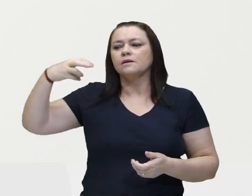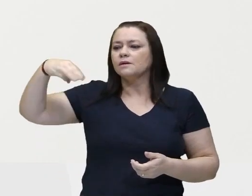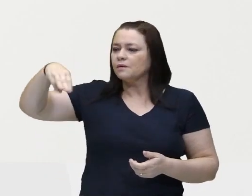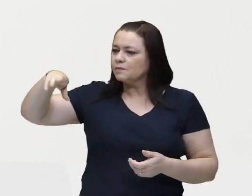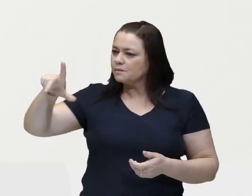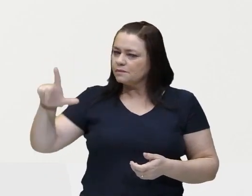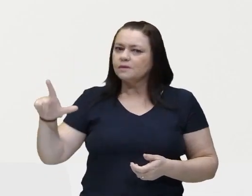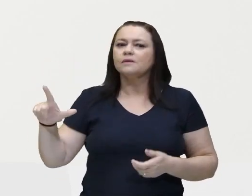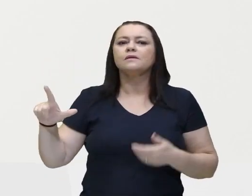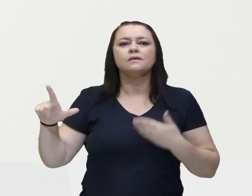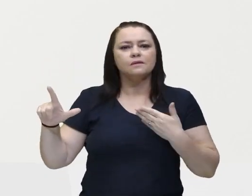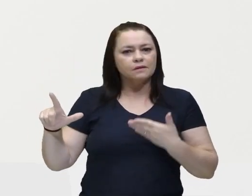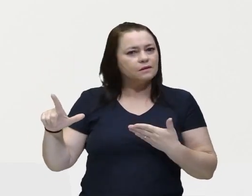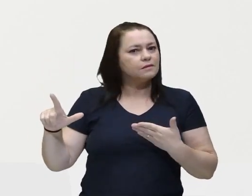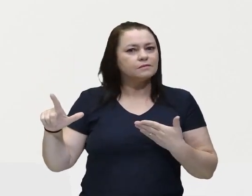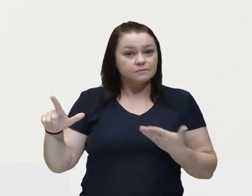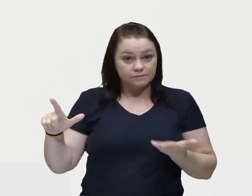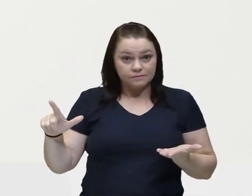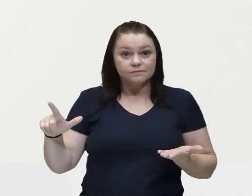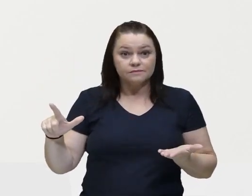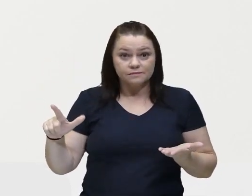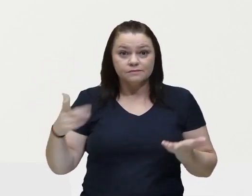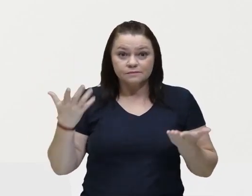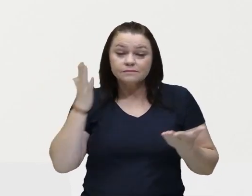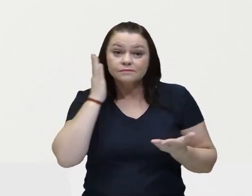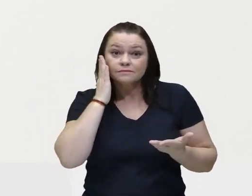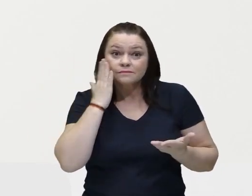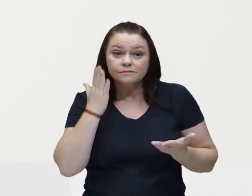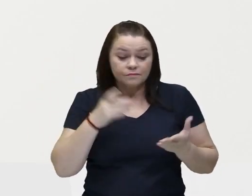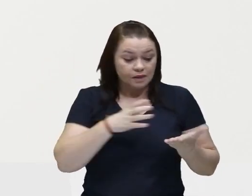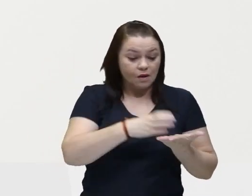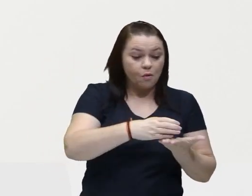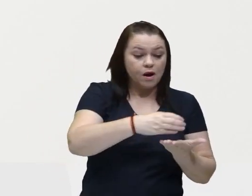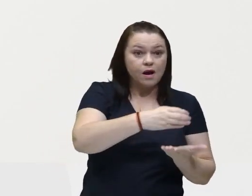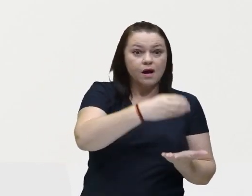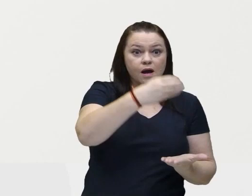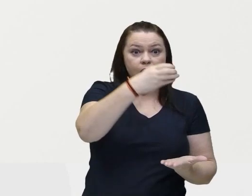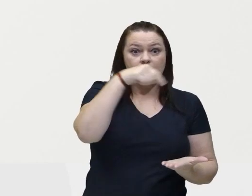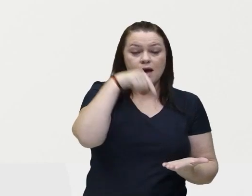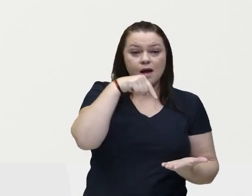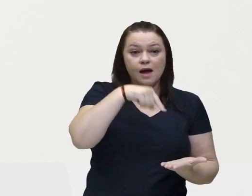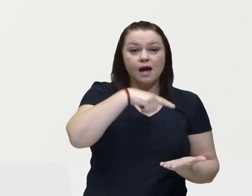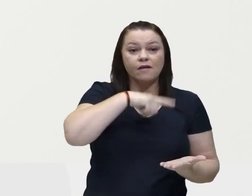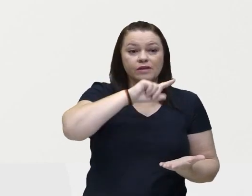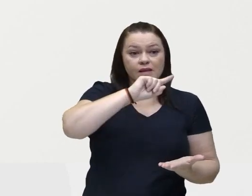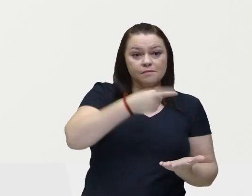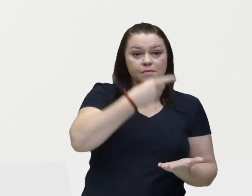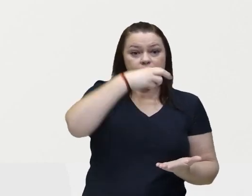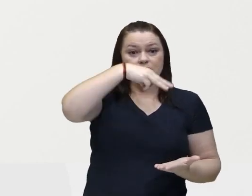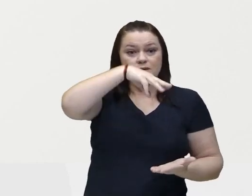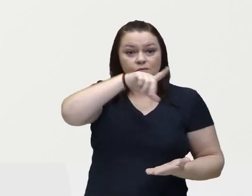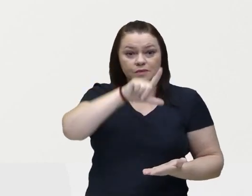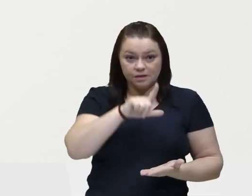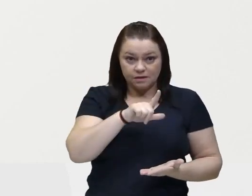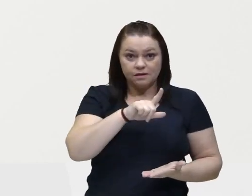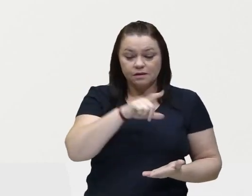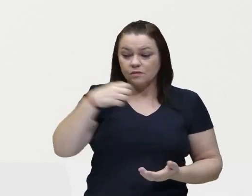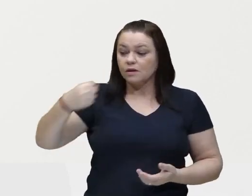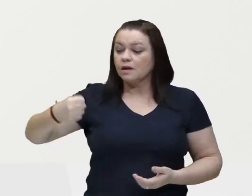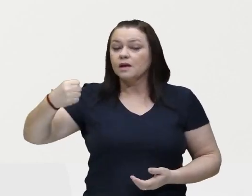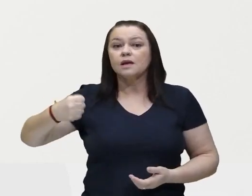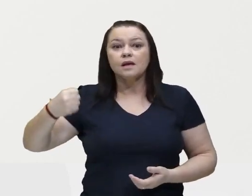mililitros. Ou seja, a garrafa possui 1000 mililitros de capacidade e a